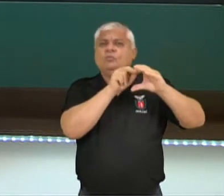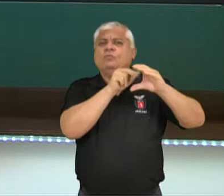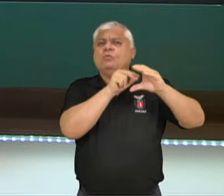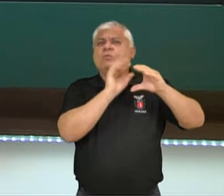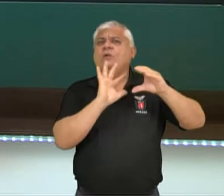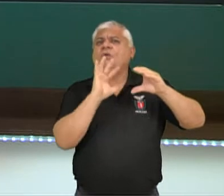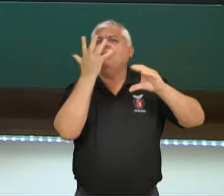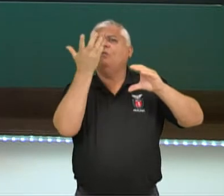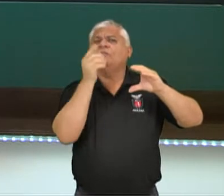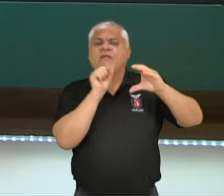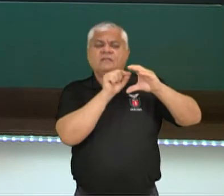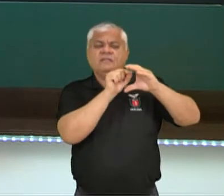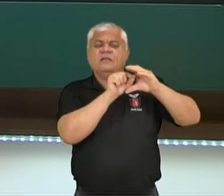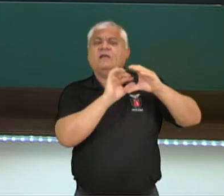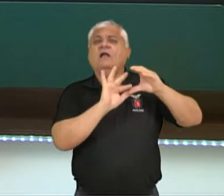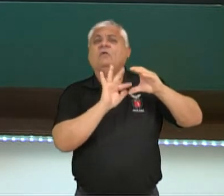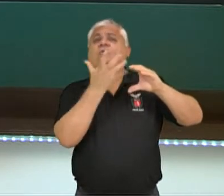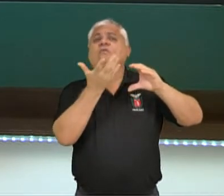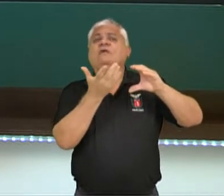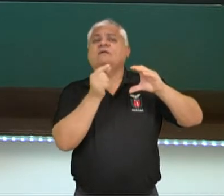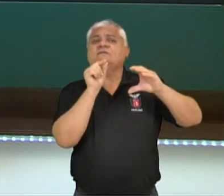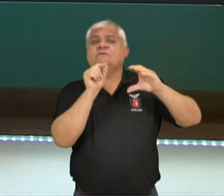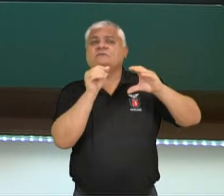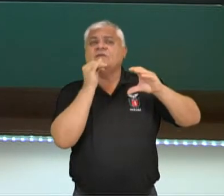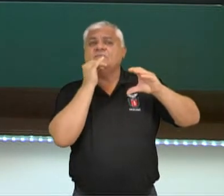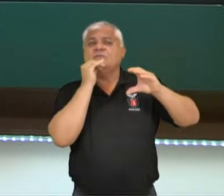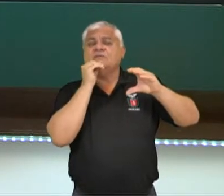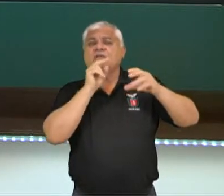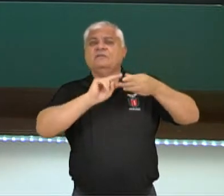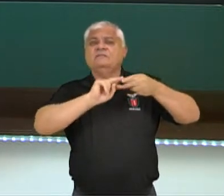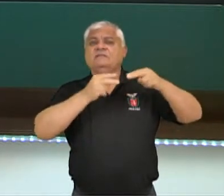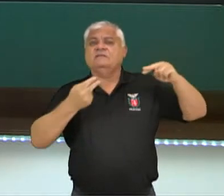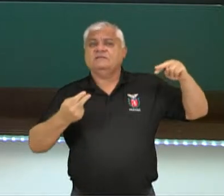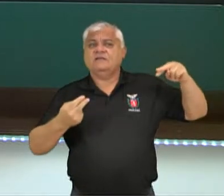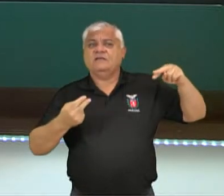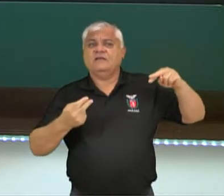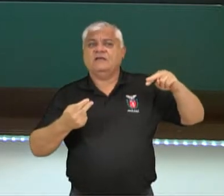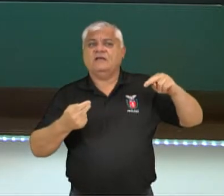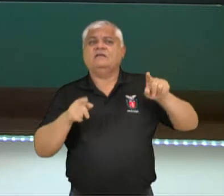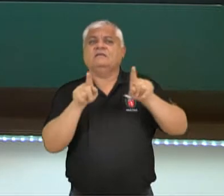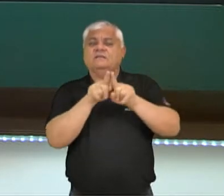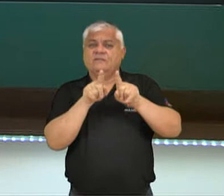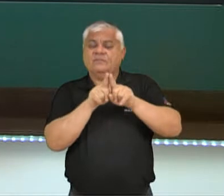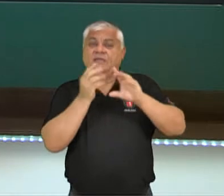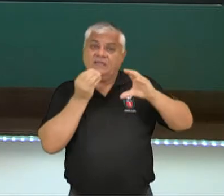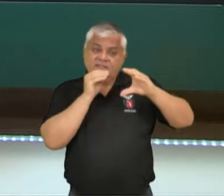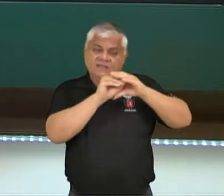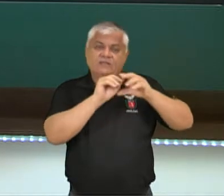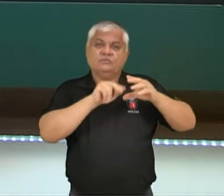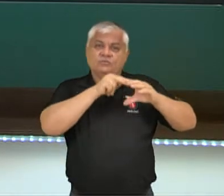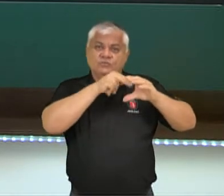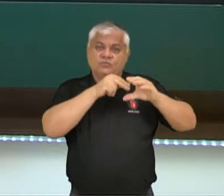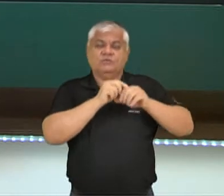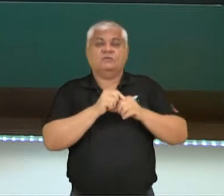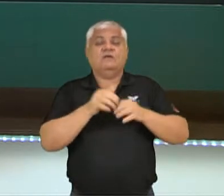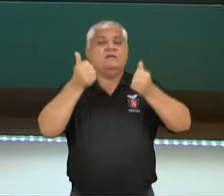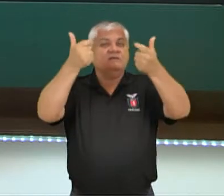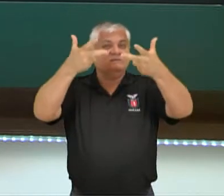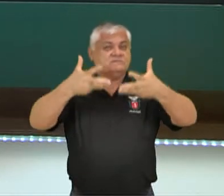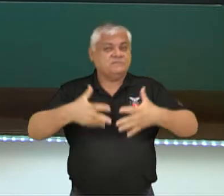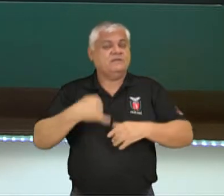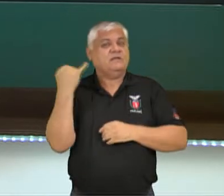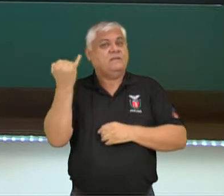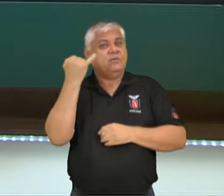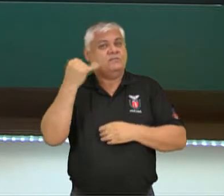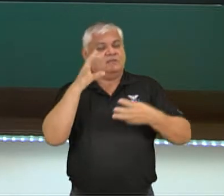acontece no ciclo de vida que envolve o acesso ao DNA e que está ocorrendo no núcleo. E explique a